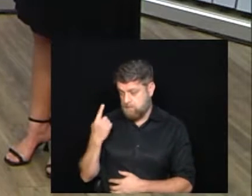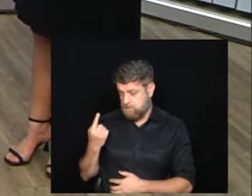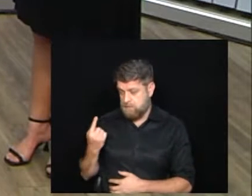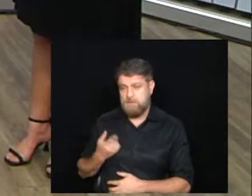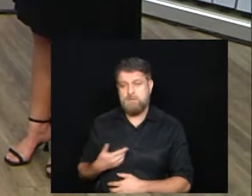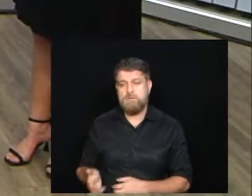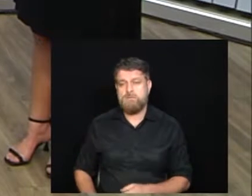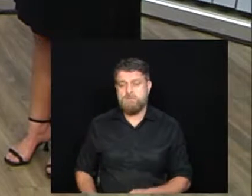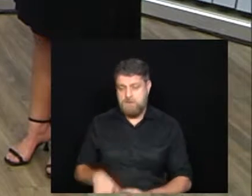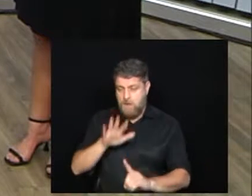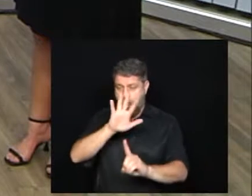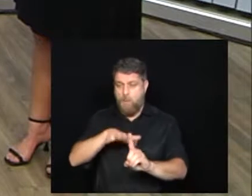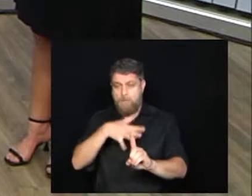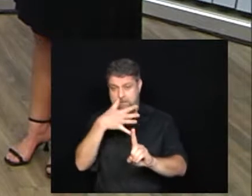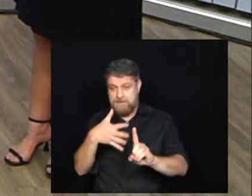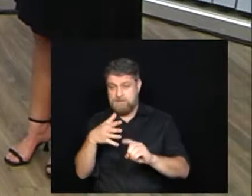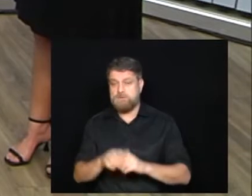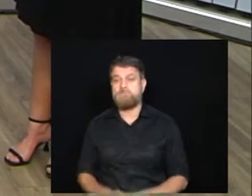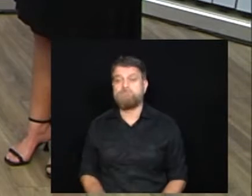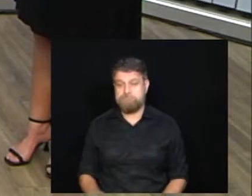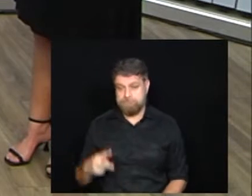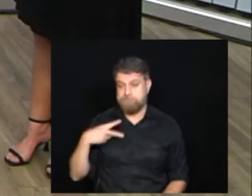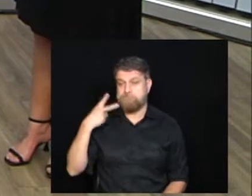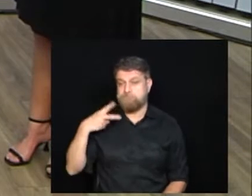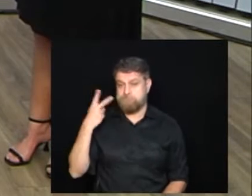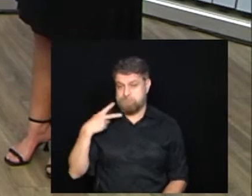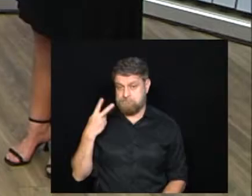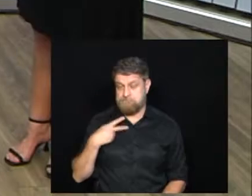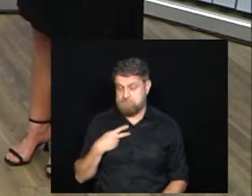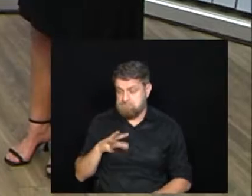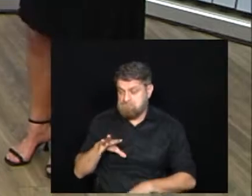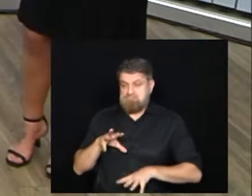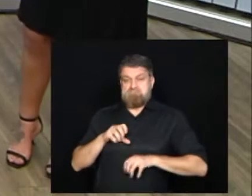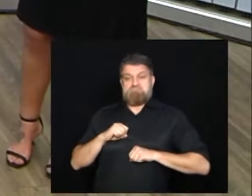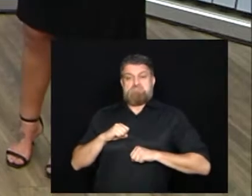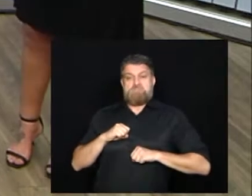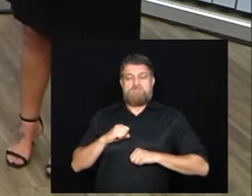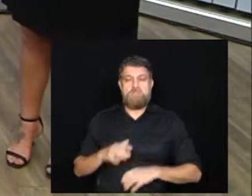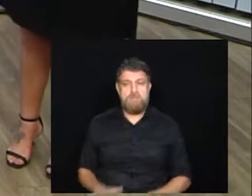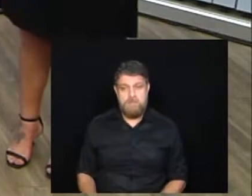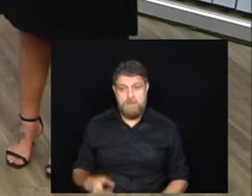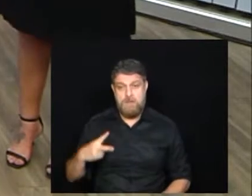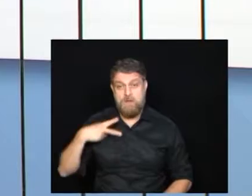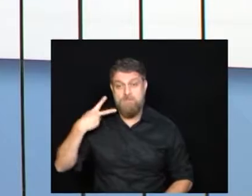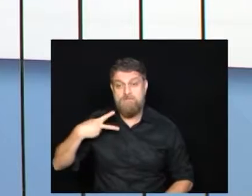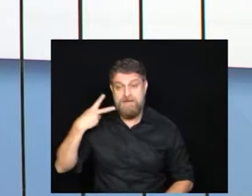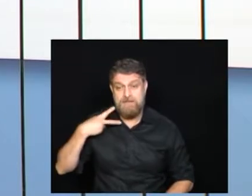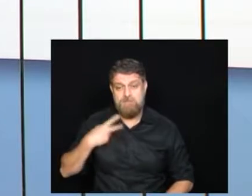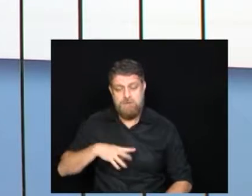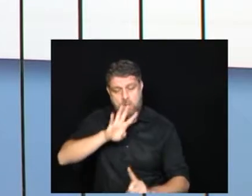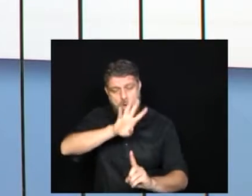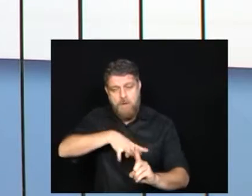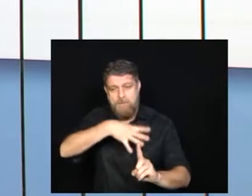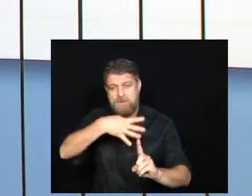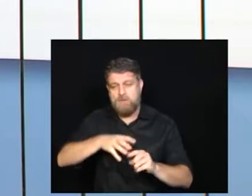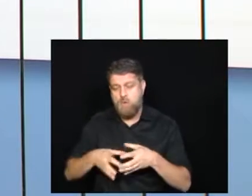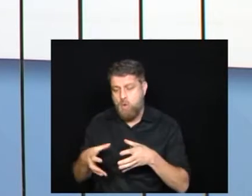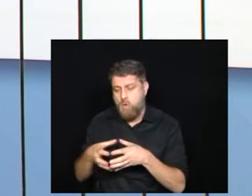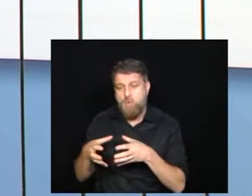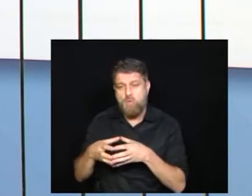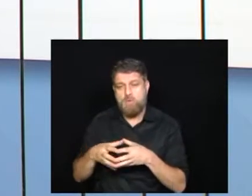uma homenagem que os parlamentares receberam. Os vereadores foram homenageados pelo Comando